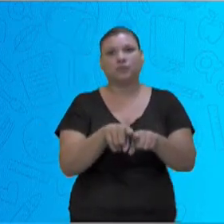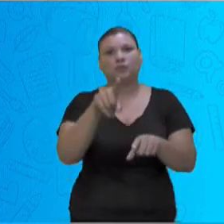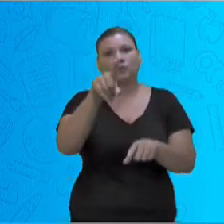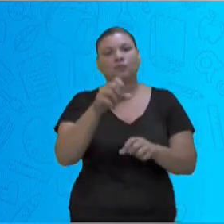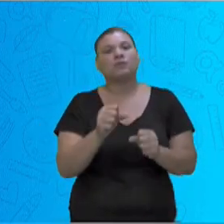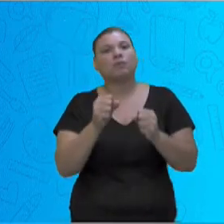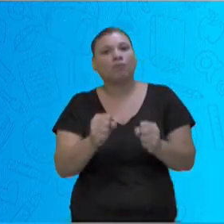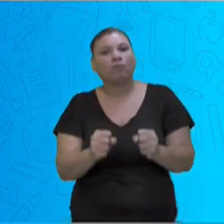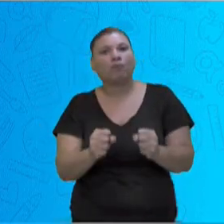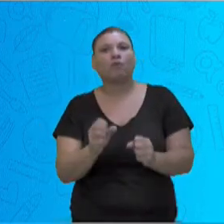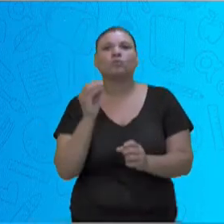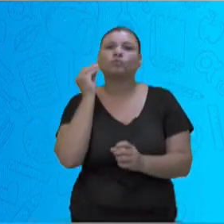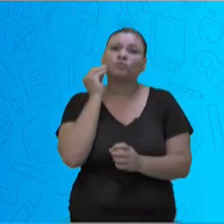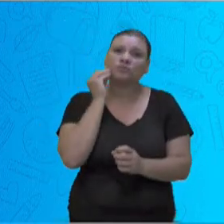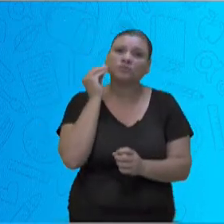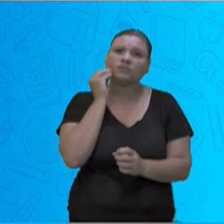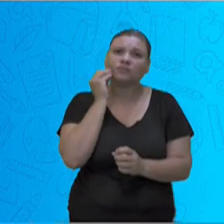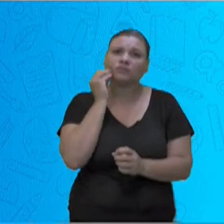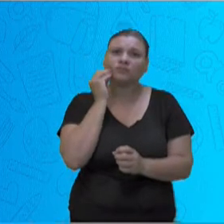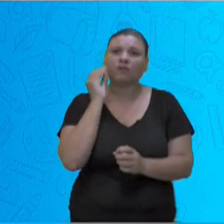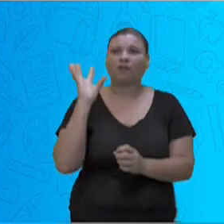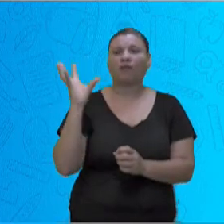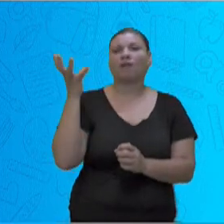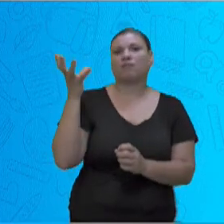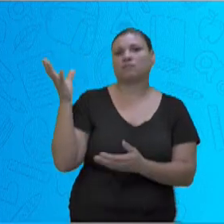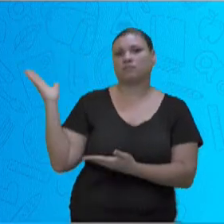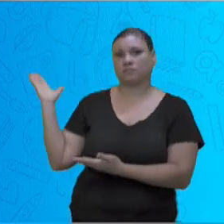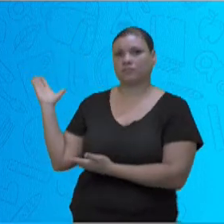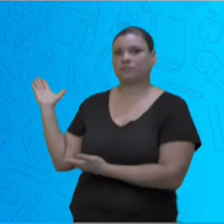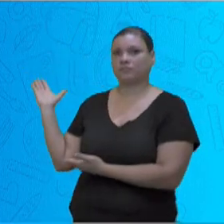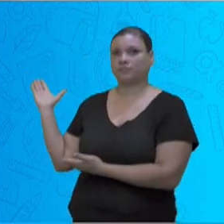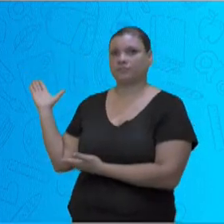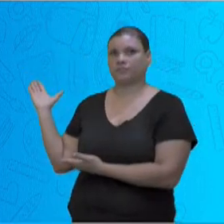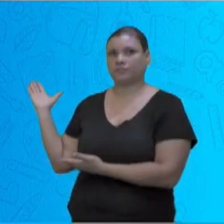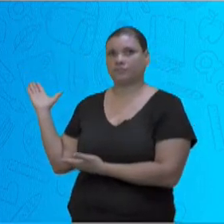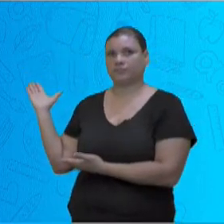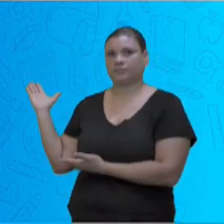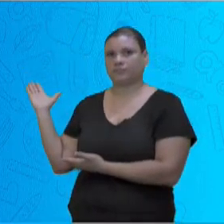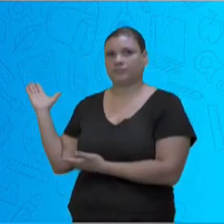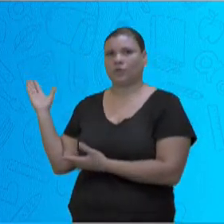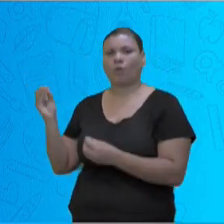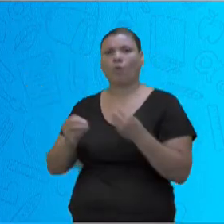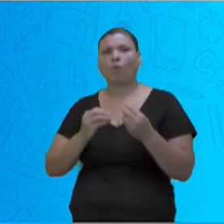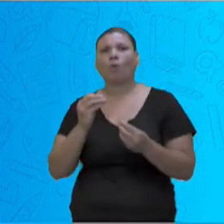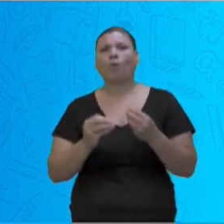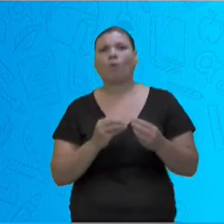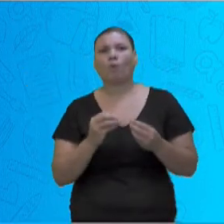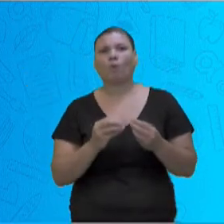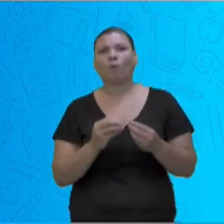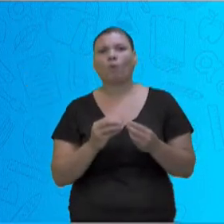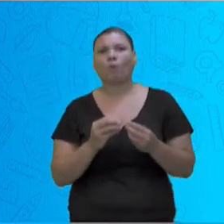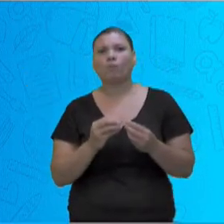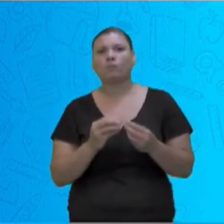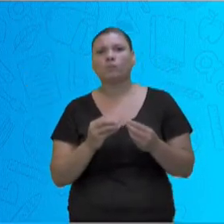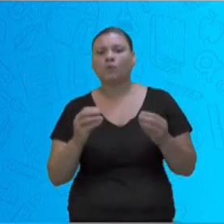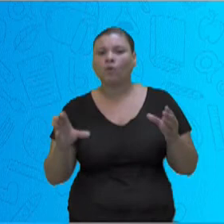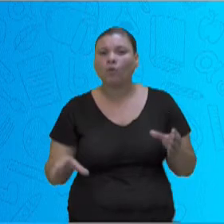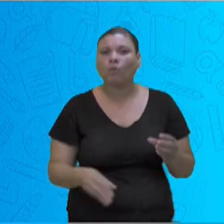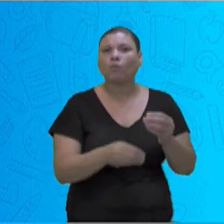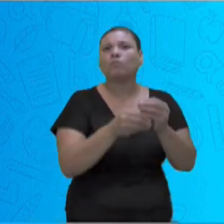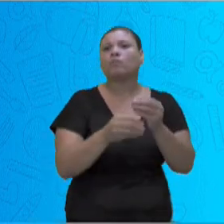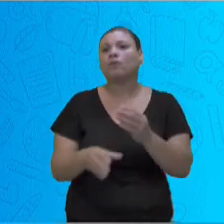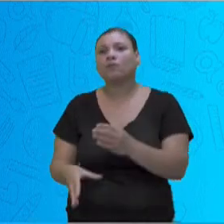tentar preencher essas lacunas aí com os verbos, né, to